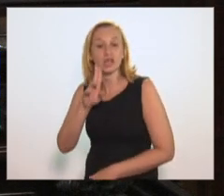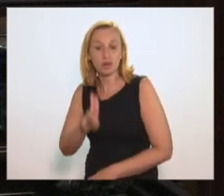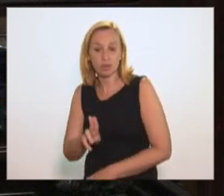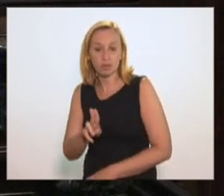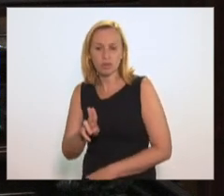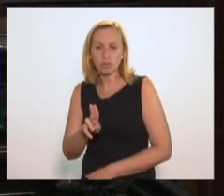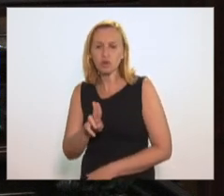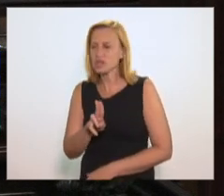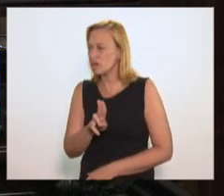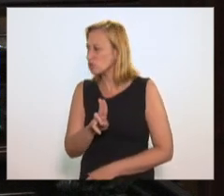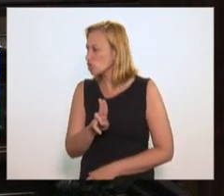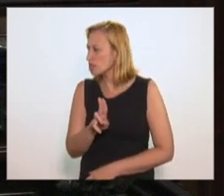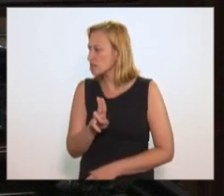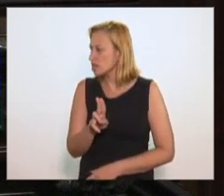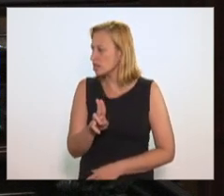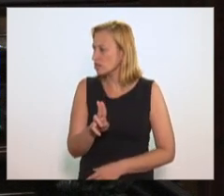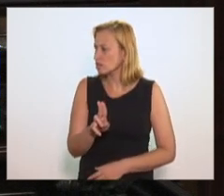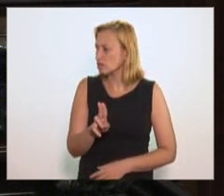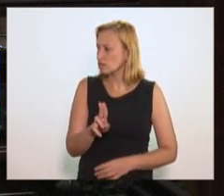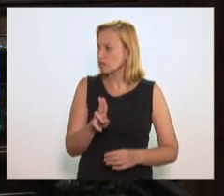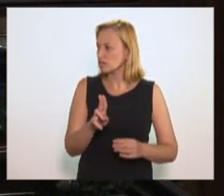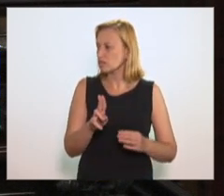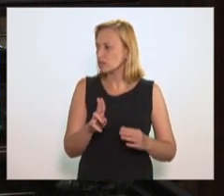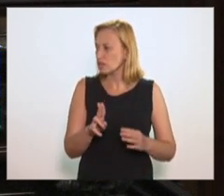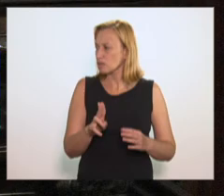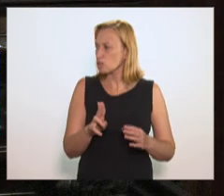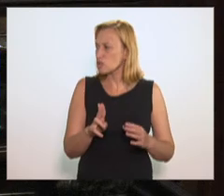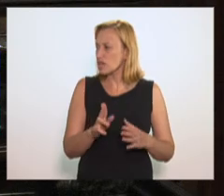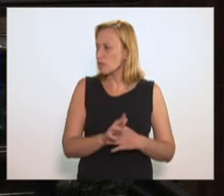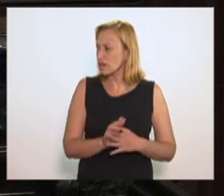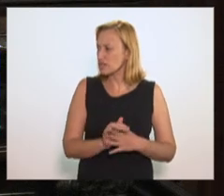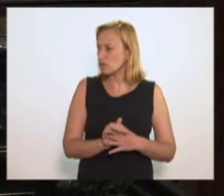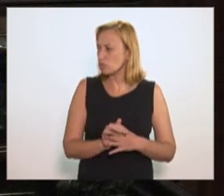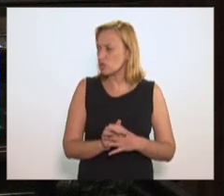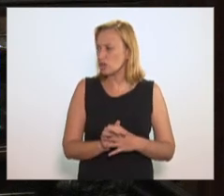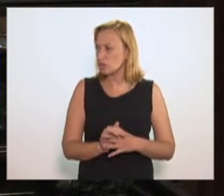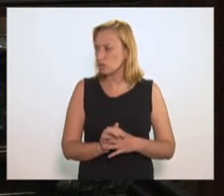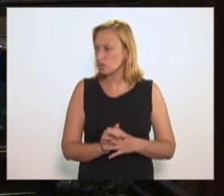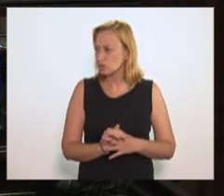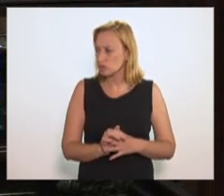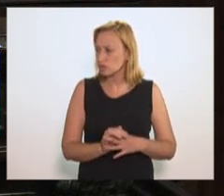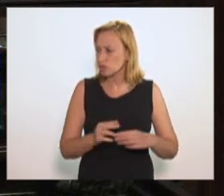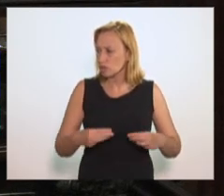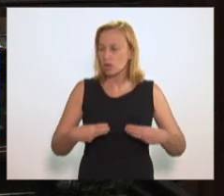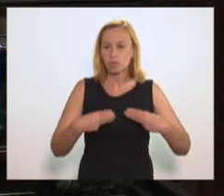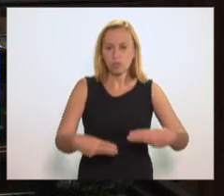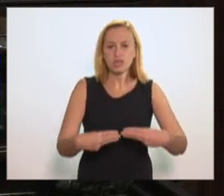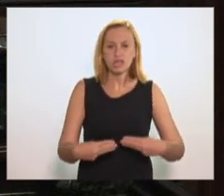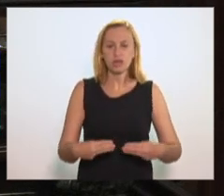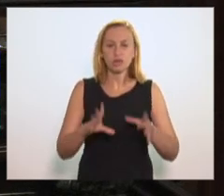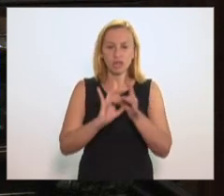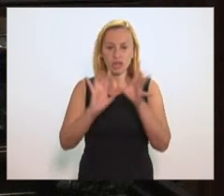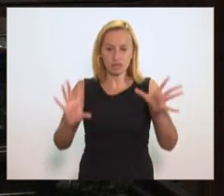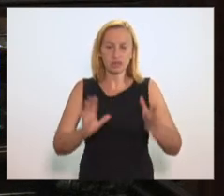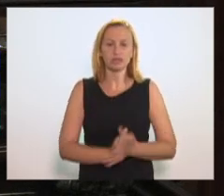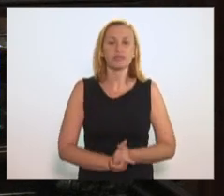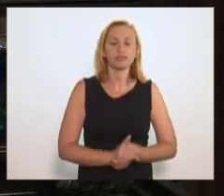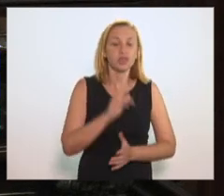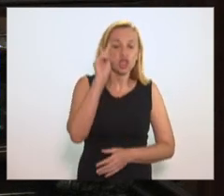que busca articular diversos pontos de especial interesse histórico cultural